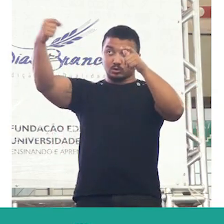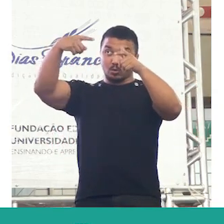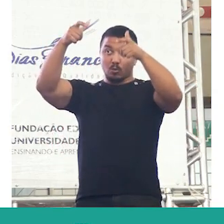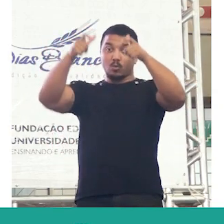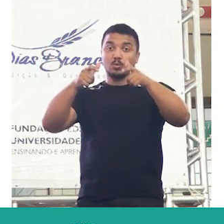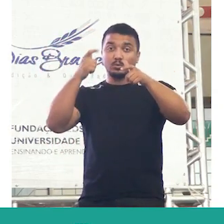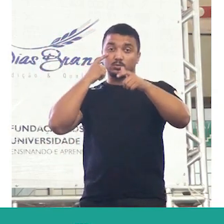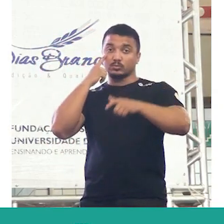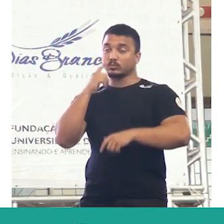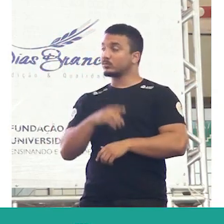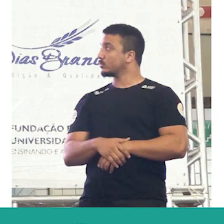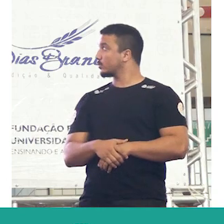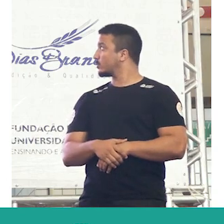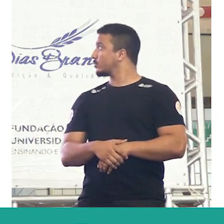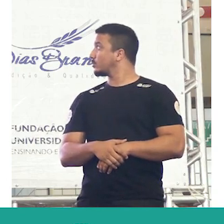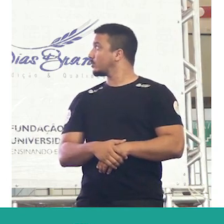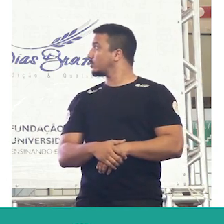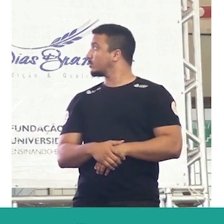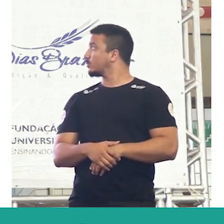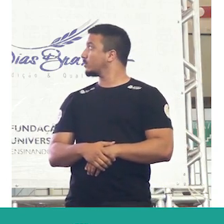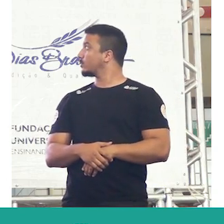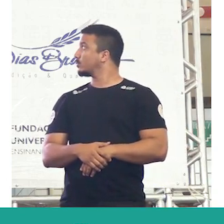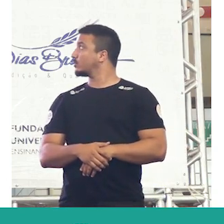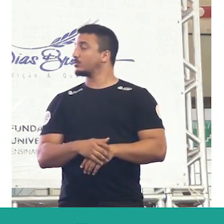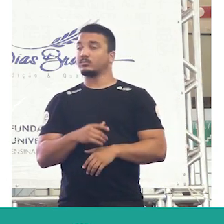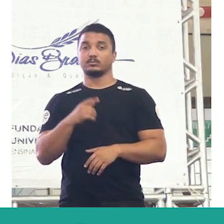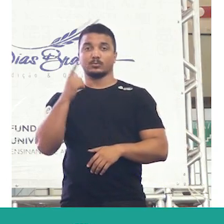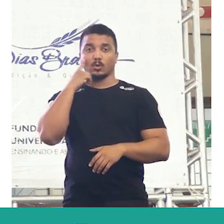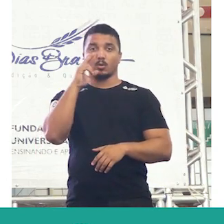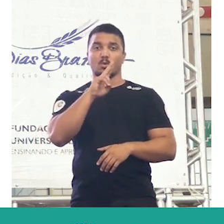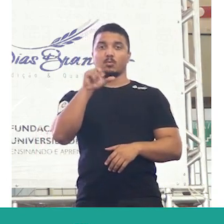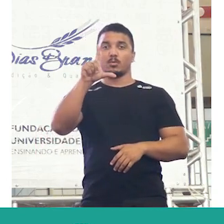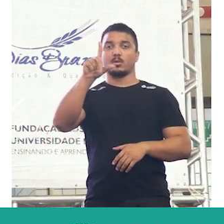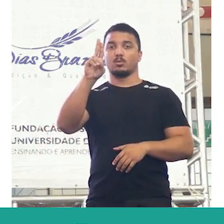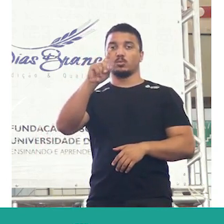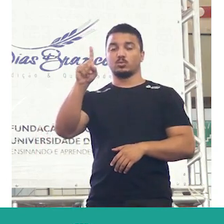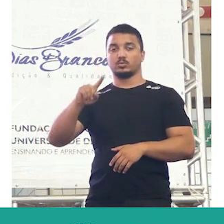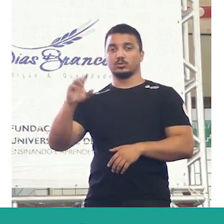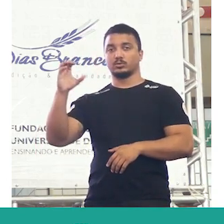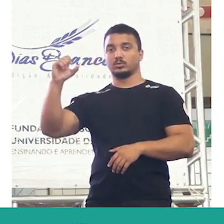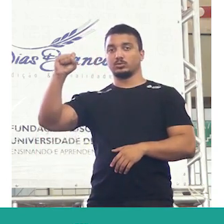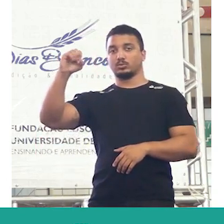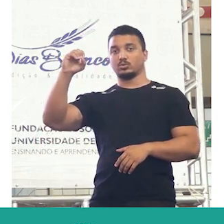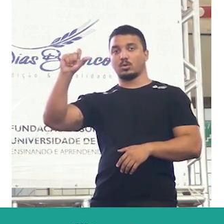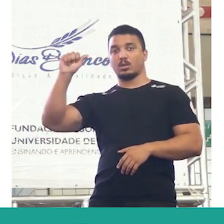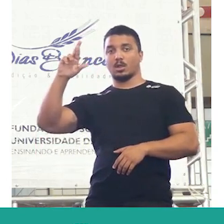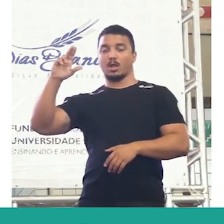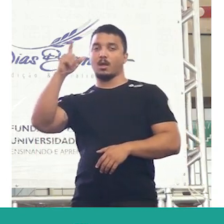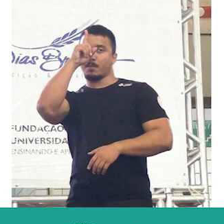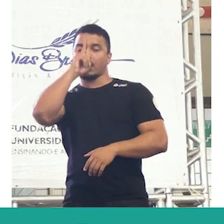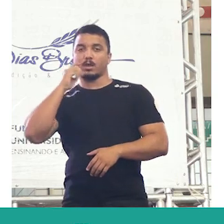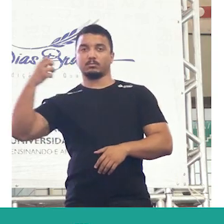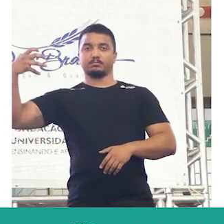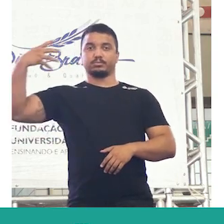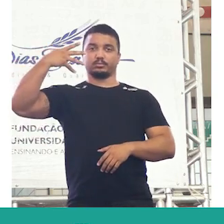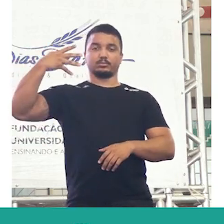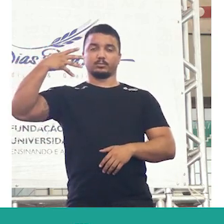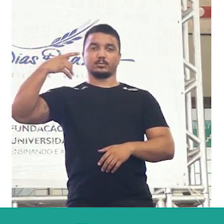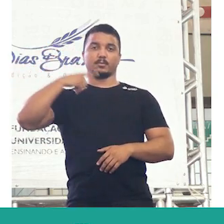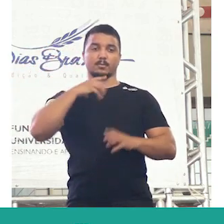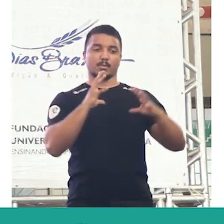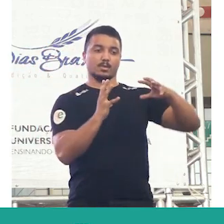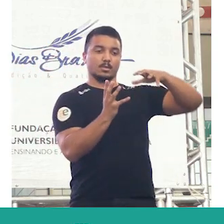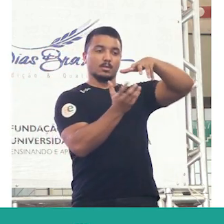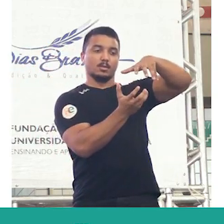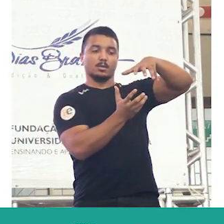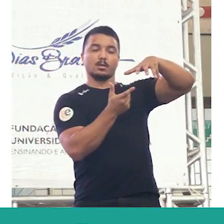o sol? O sol está onde tem essa luz solar aí. Foi claro? Vocês estão vendo a terra? Como é o nome desse satélite